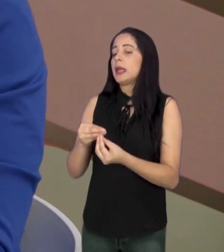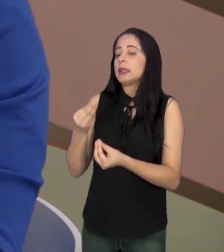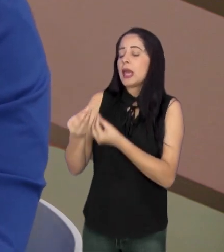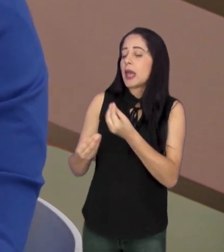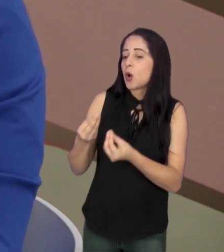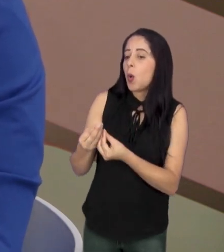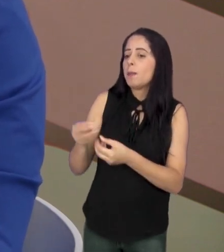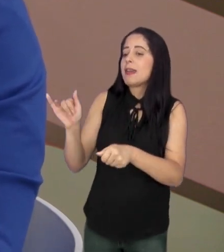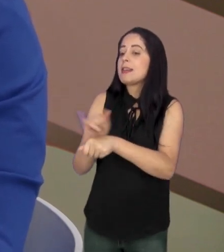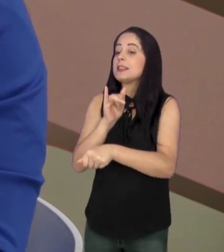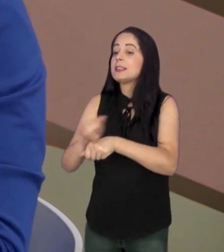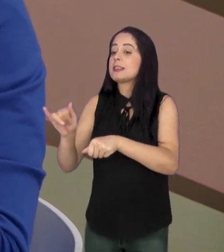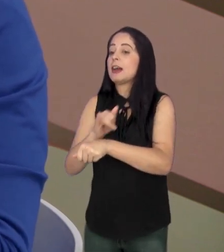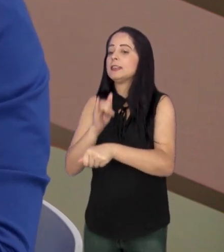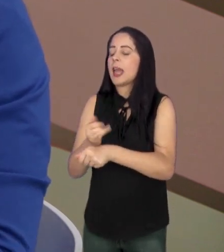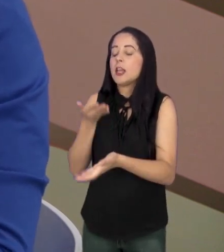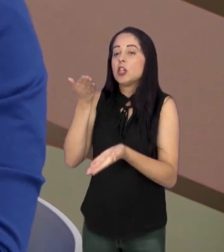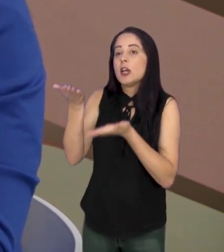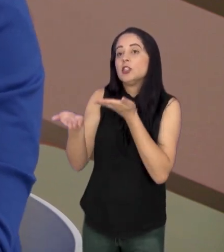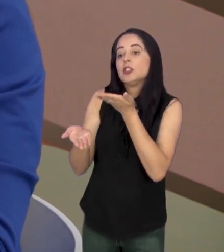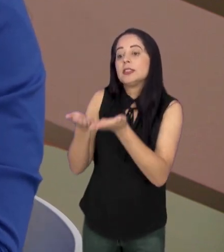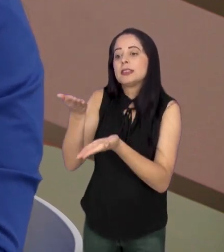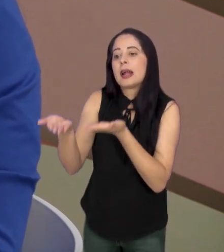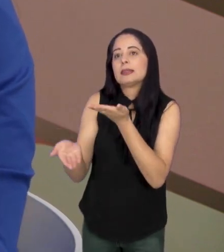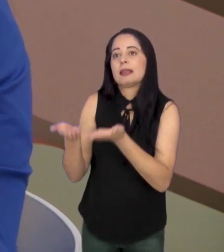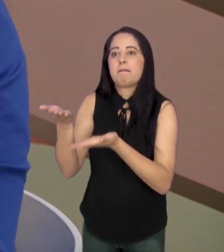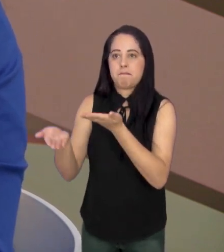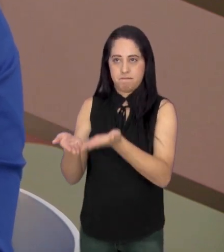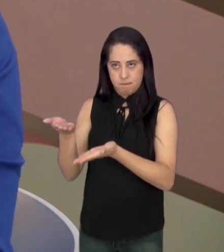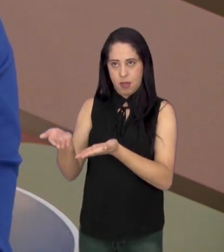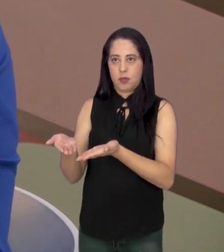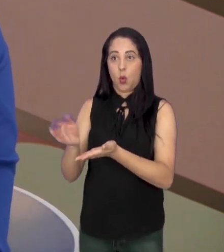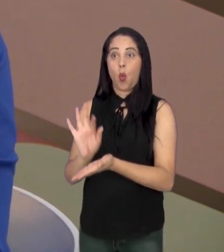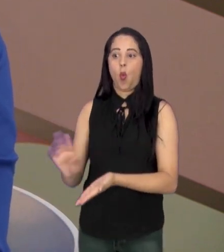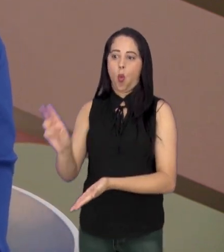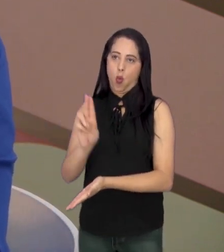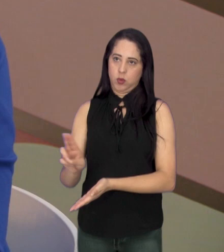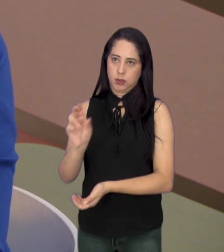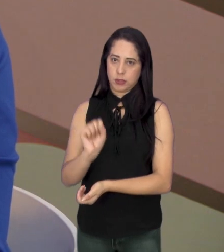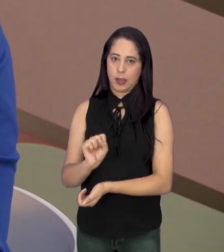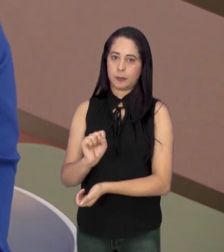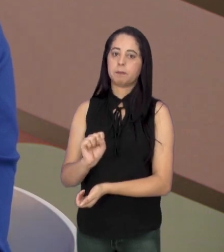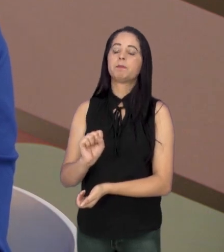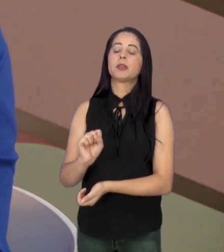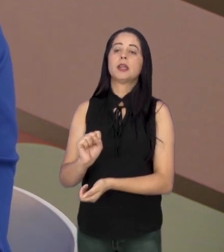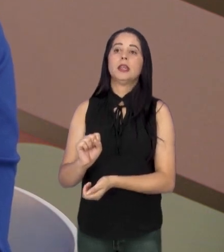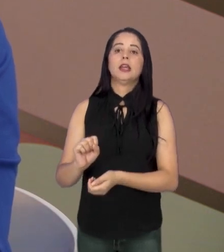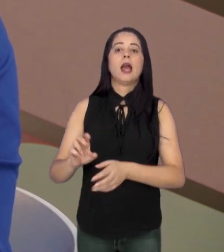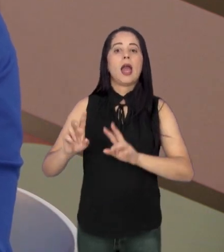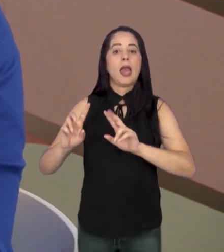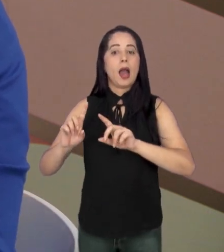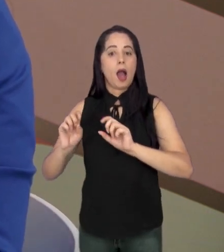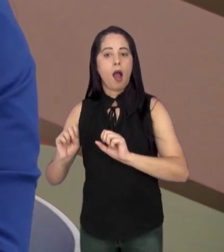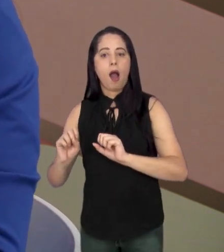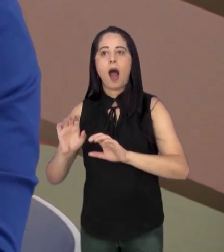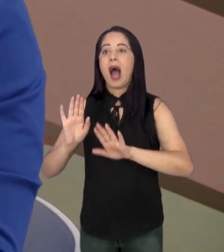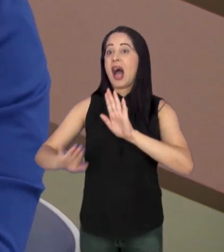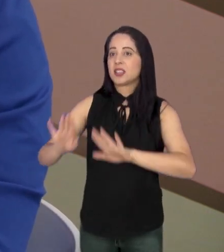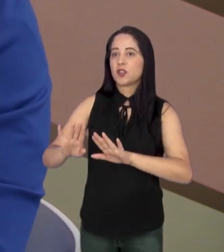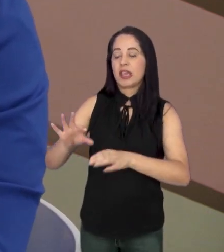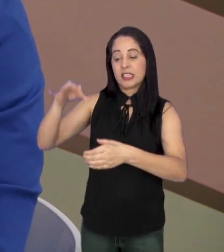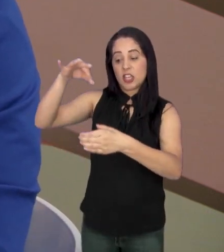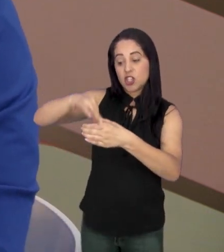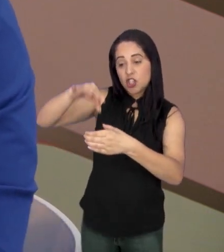paciente, e em cima dessas informações a gente vai poder aplicar qual vai ser a terapia que a gente vai utilizar. E a terapia, a gente vai poder fazer terapias